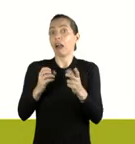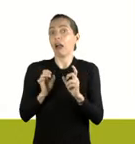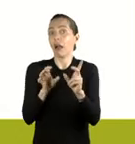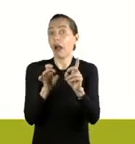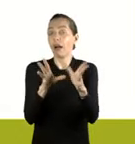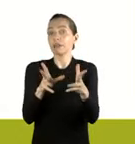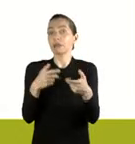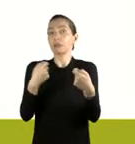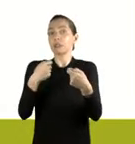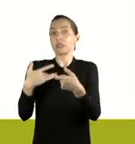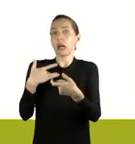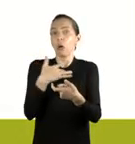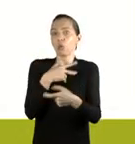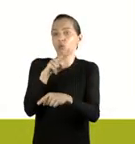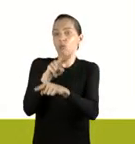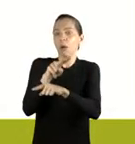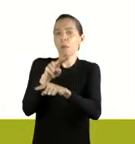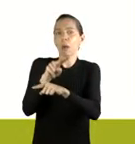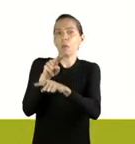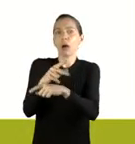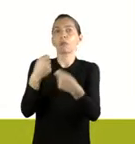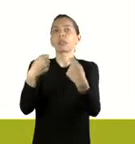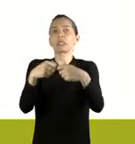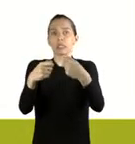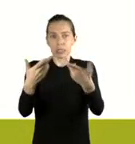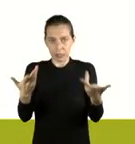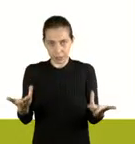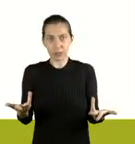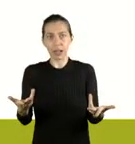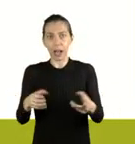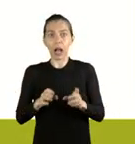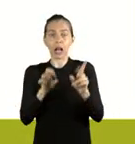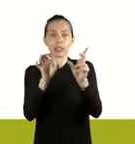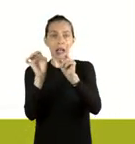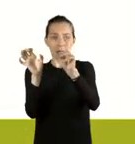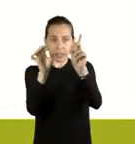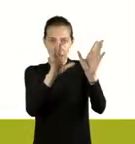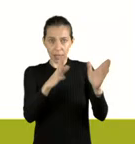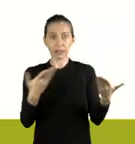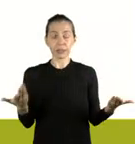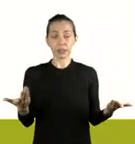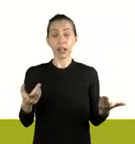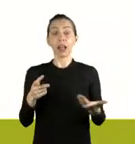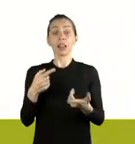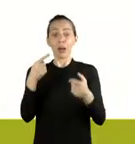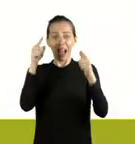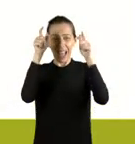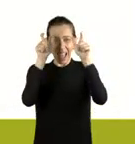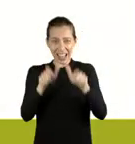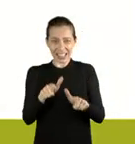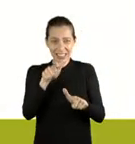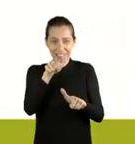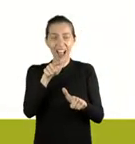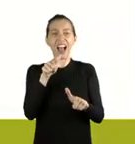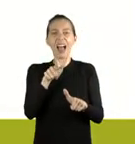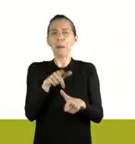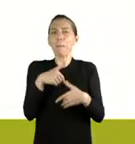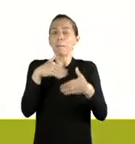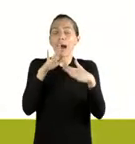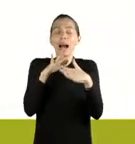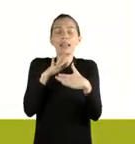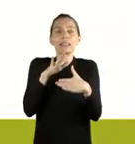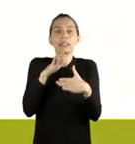você tem gastos com saúde, você tem outros tipos de gasto. Mas aqui que é a parte crítica. O que acontece quando